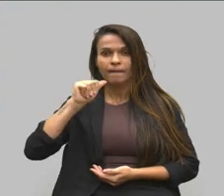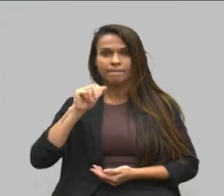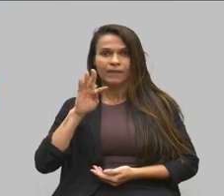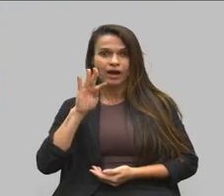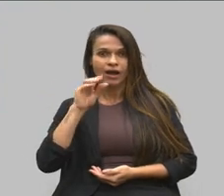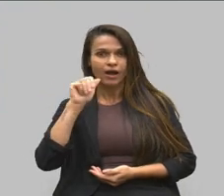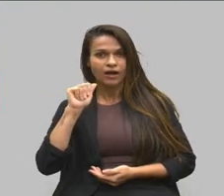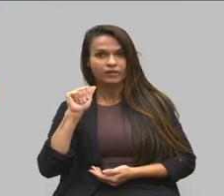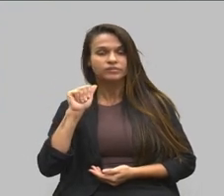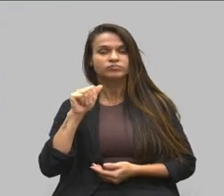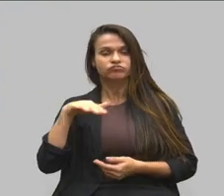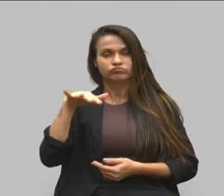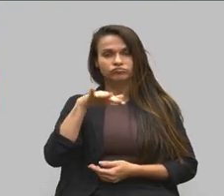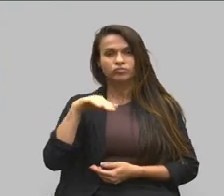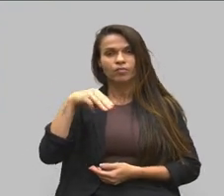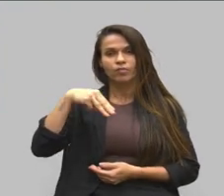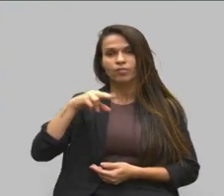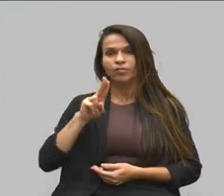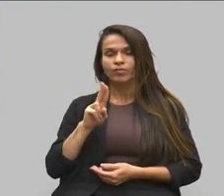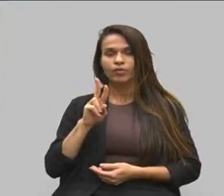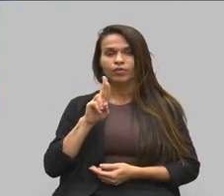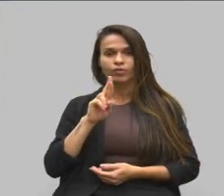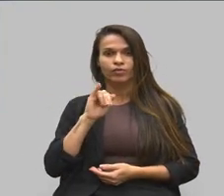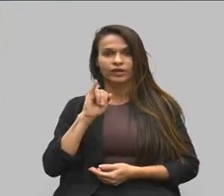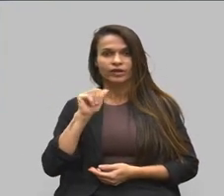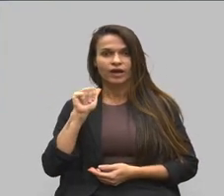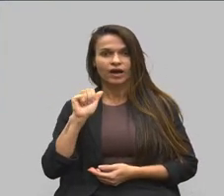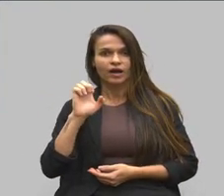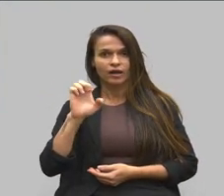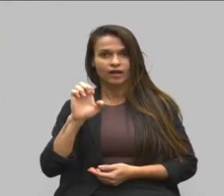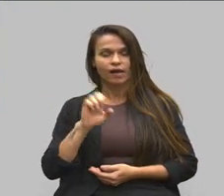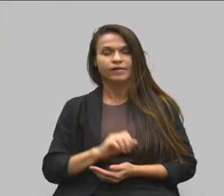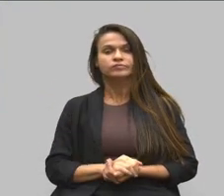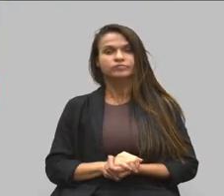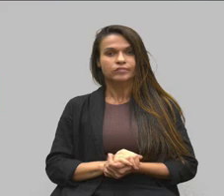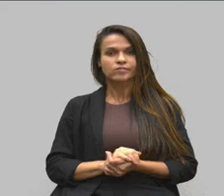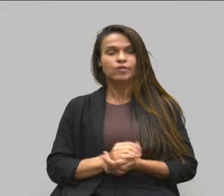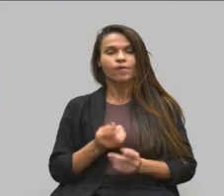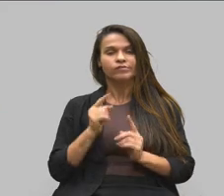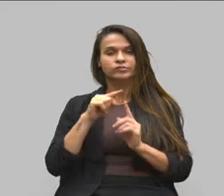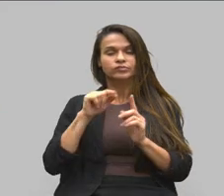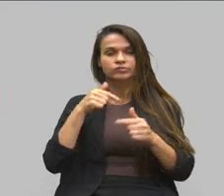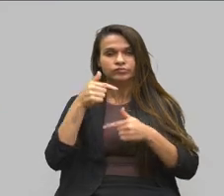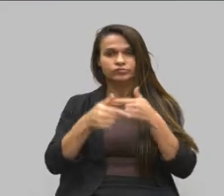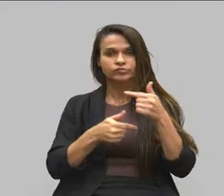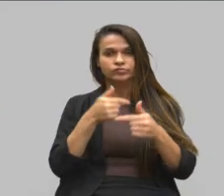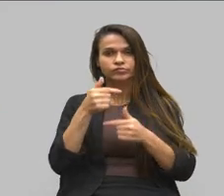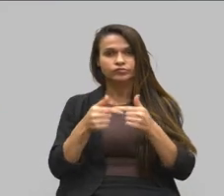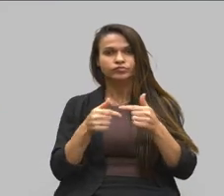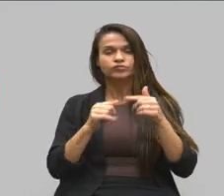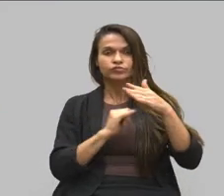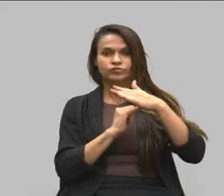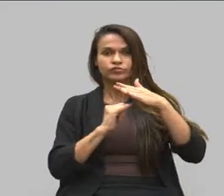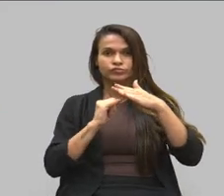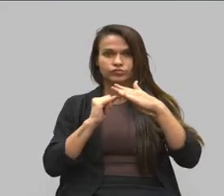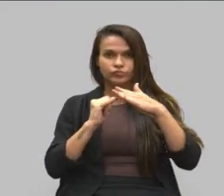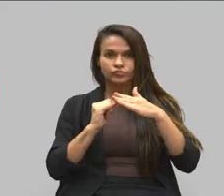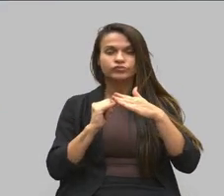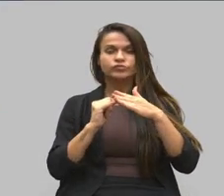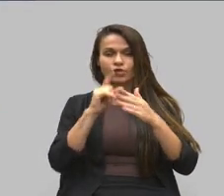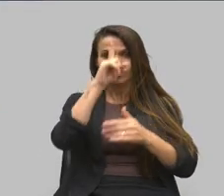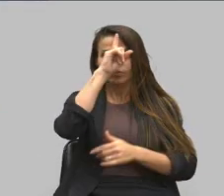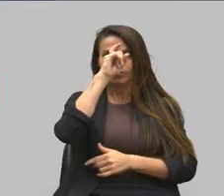é da fundação em função de um trabalho desenvolvido na Fundação Cristiano Varela Hospital do Câncer